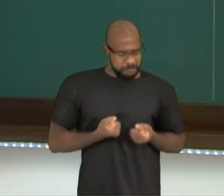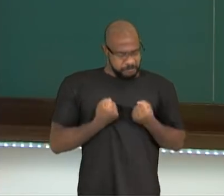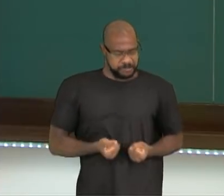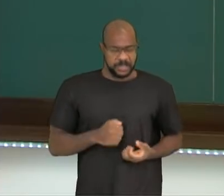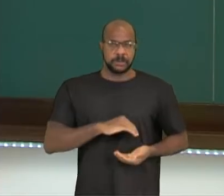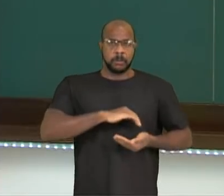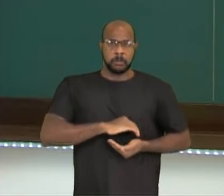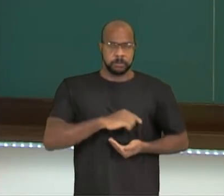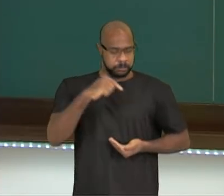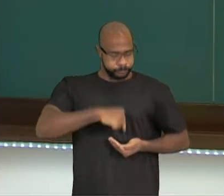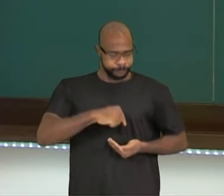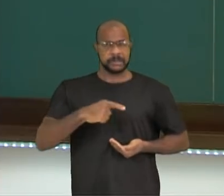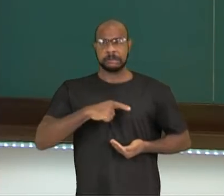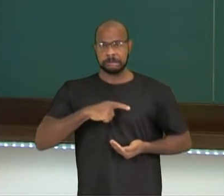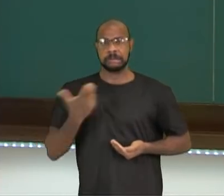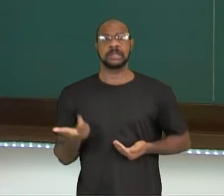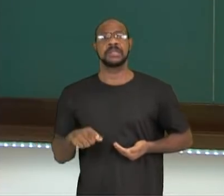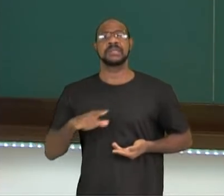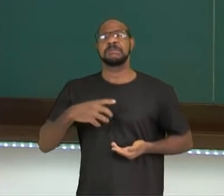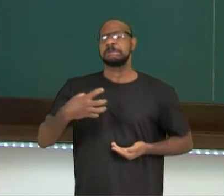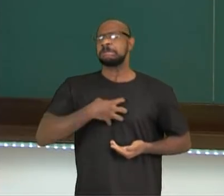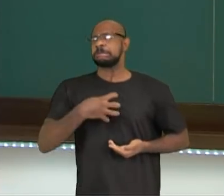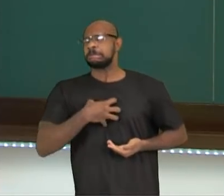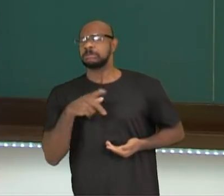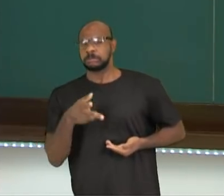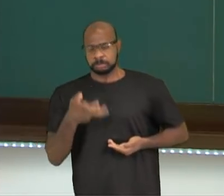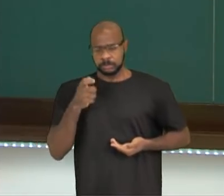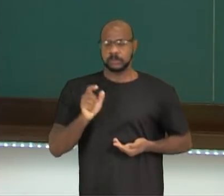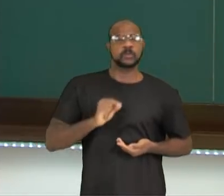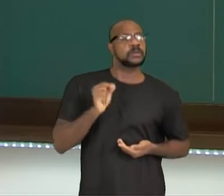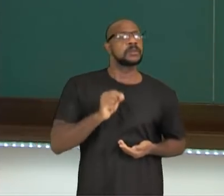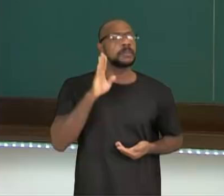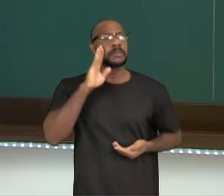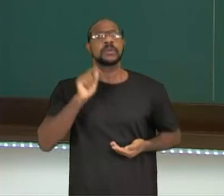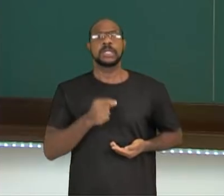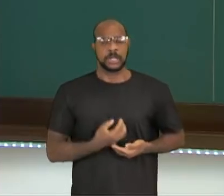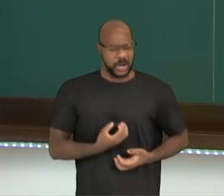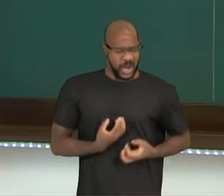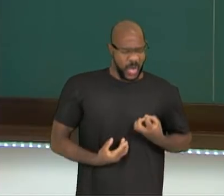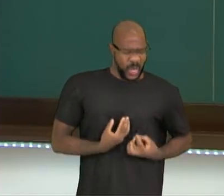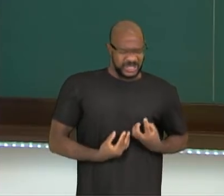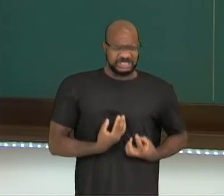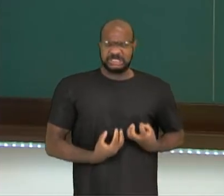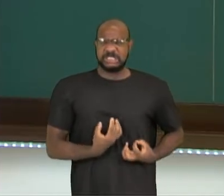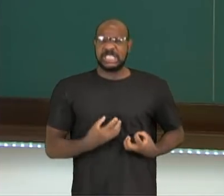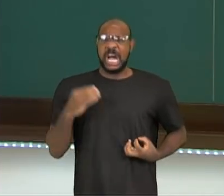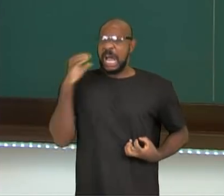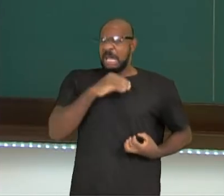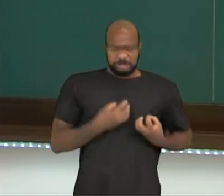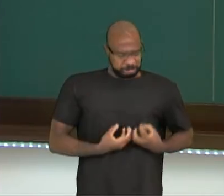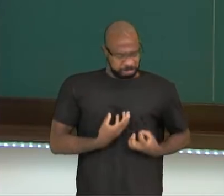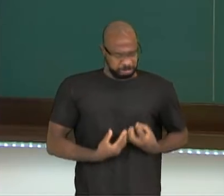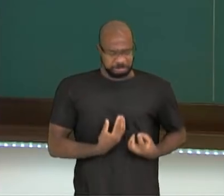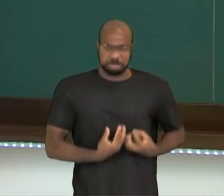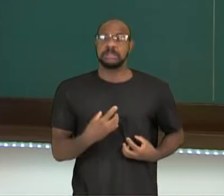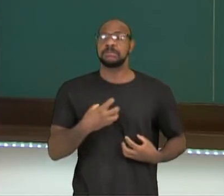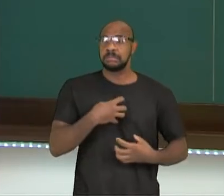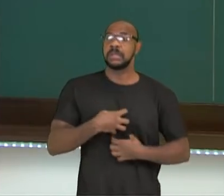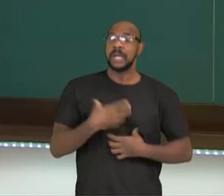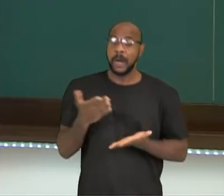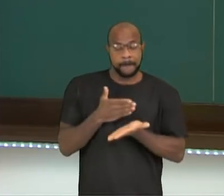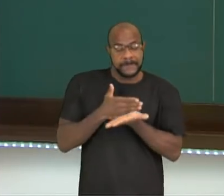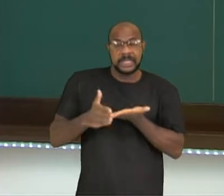no estômago e aquela sensação principalmente de queimação. Então esses são os